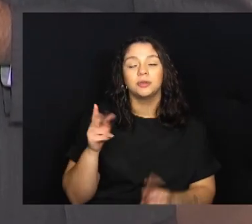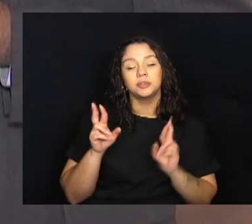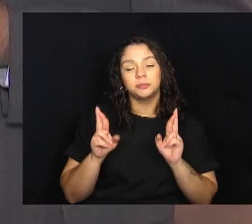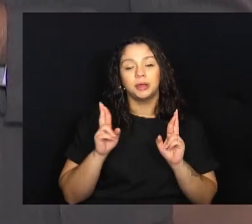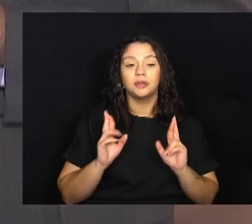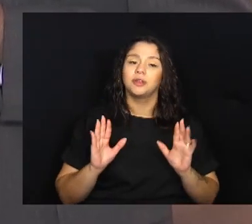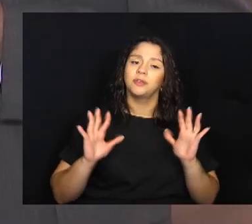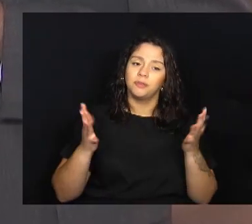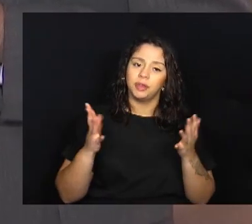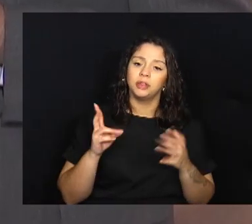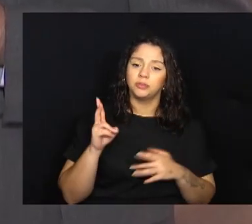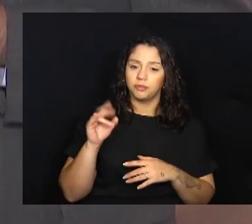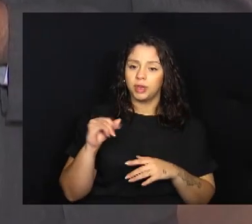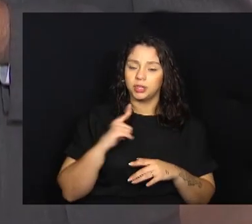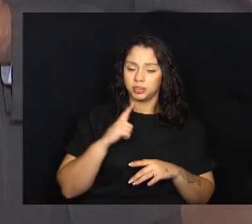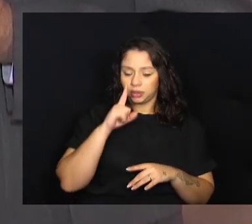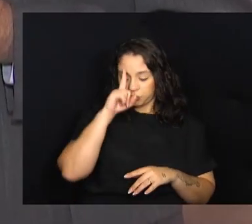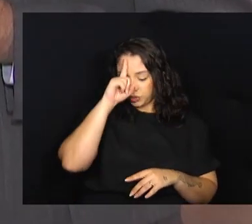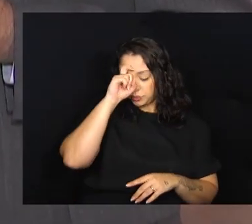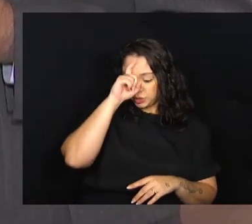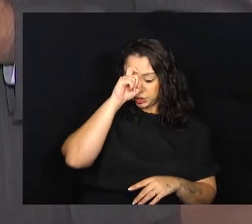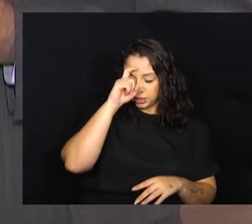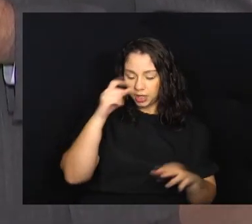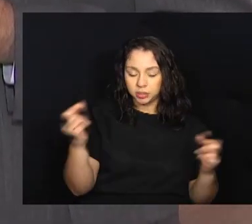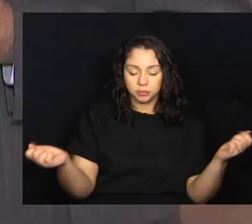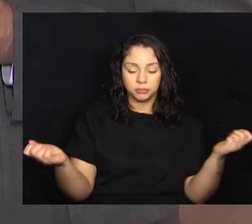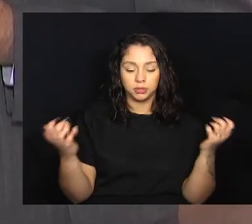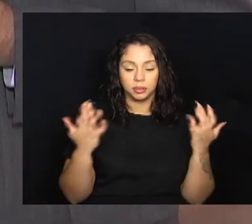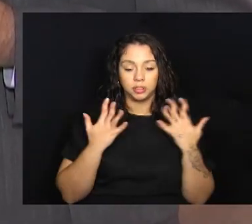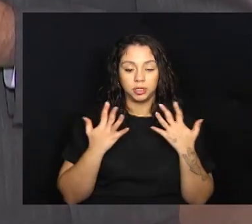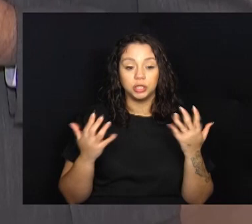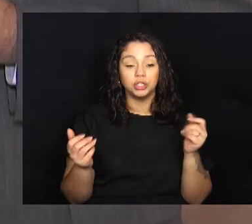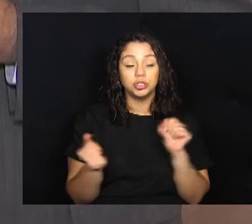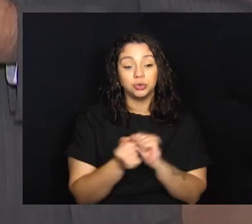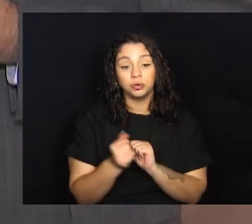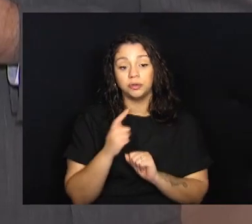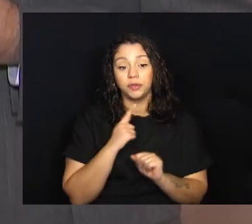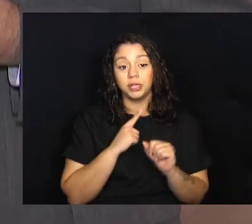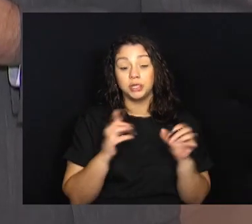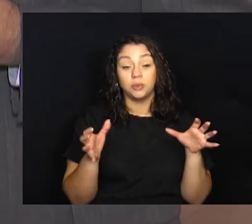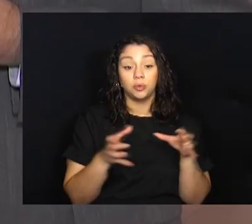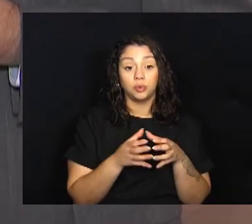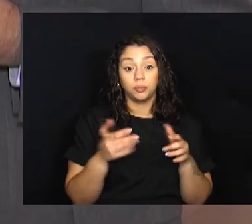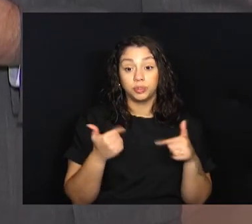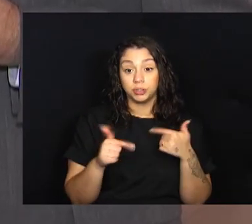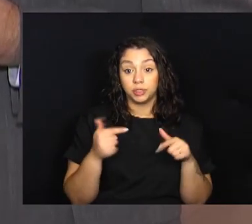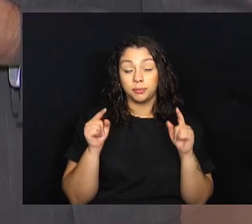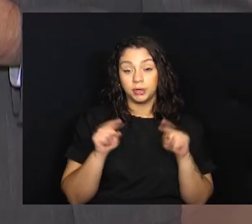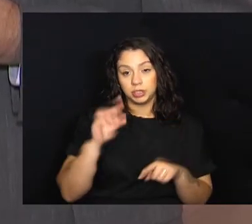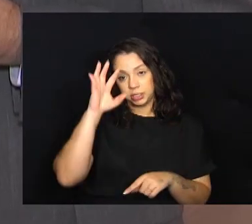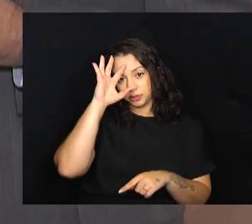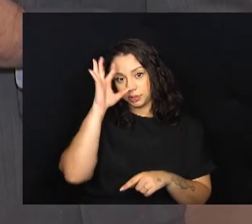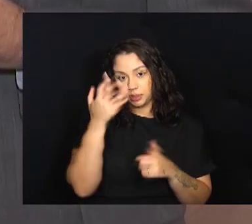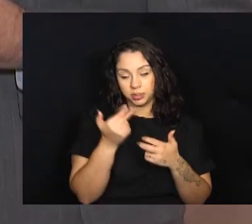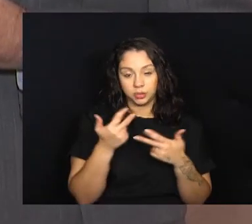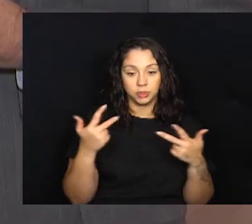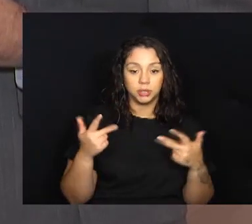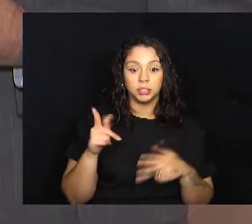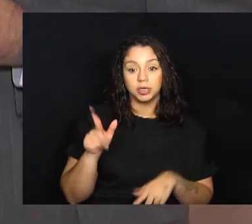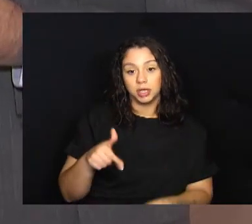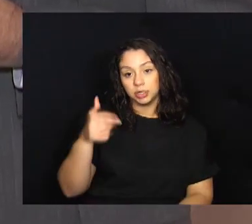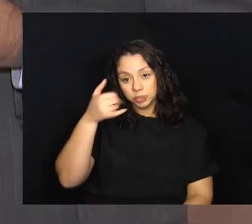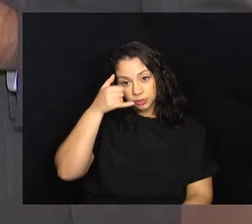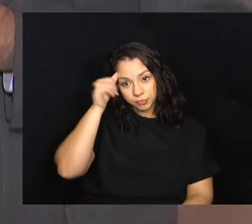vão vir os hospitais que atenderam as vítimas e juntos nós vamos criar um grupo de trabalho para que essas soluções aí de